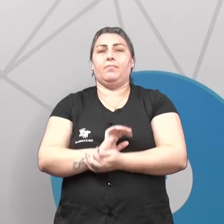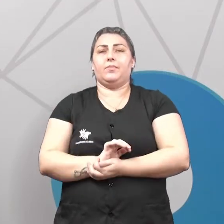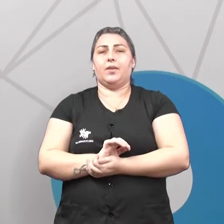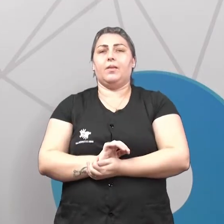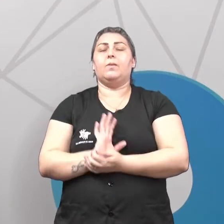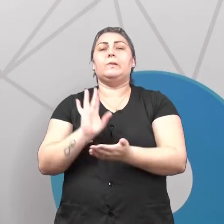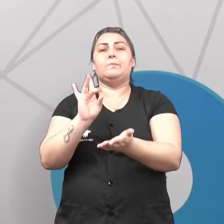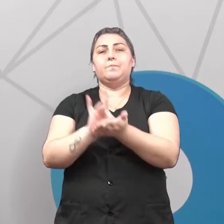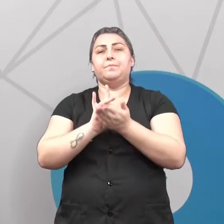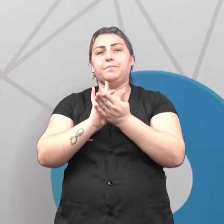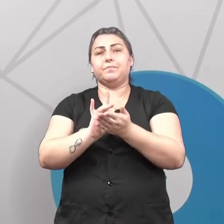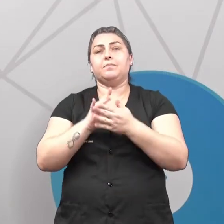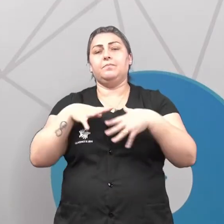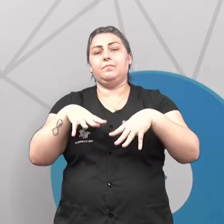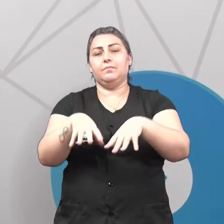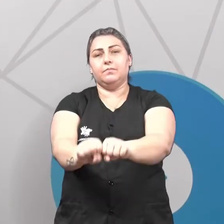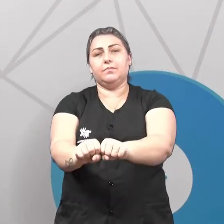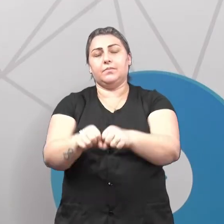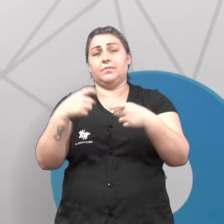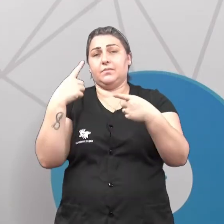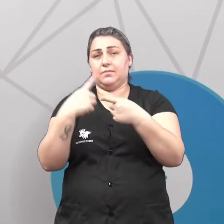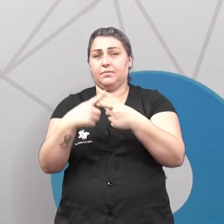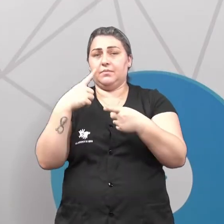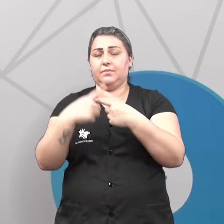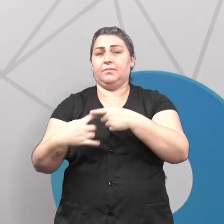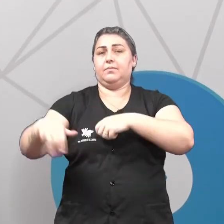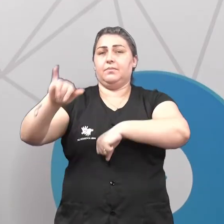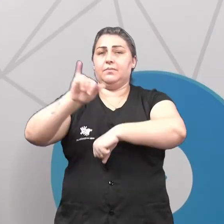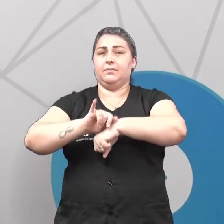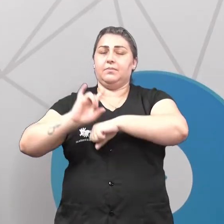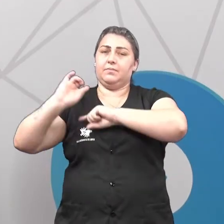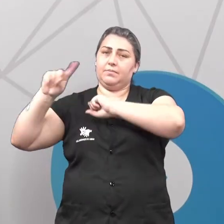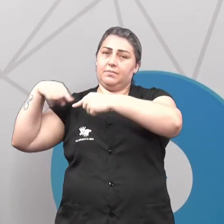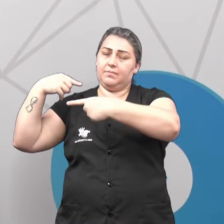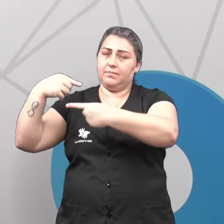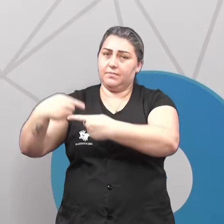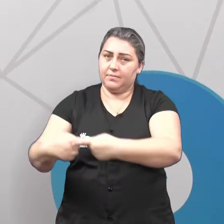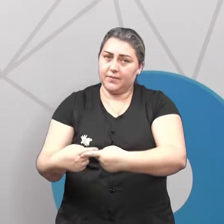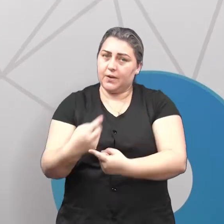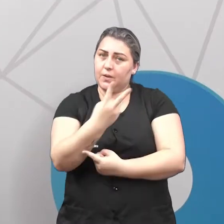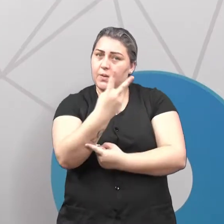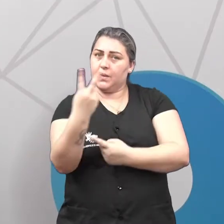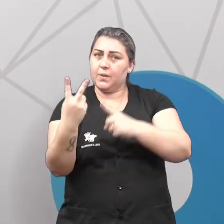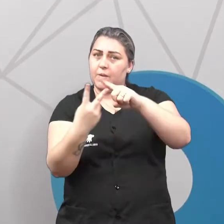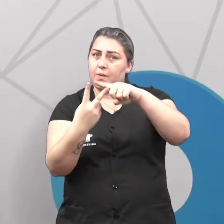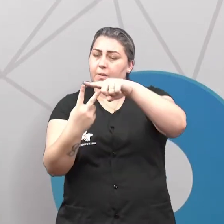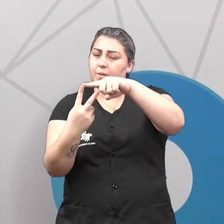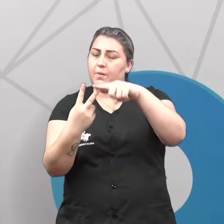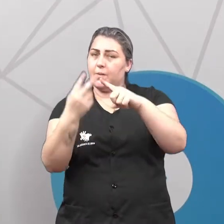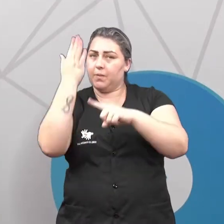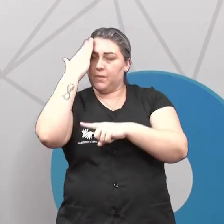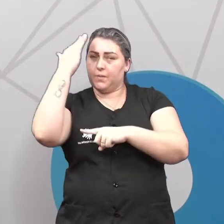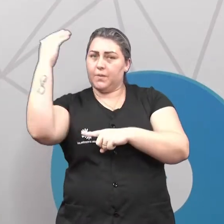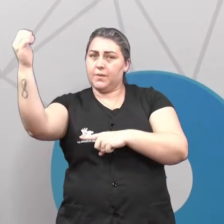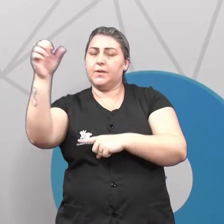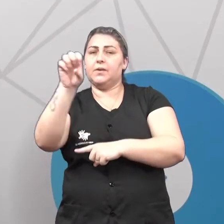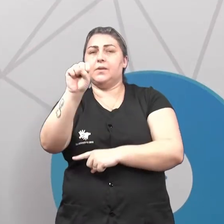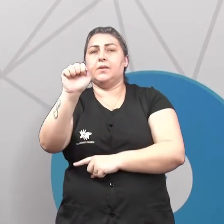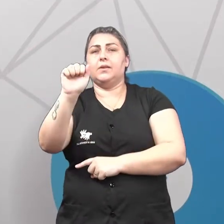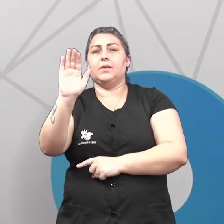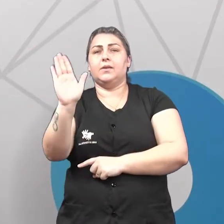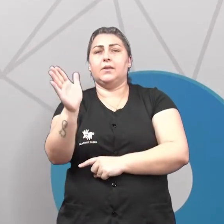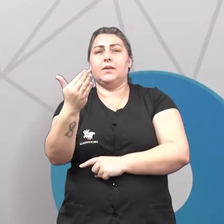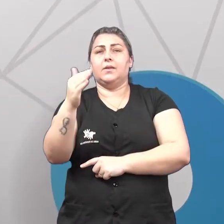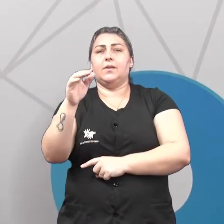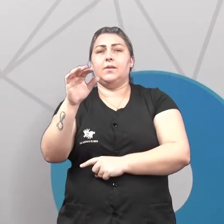de fato, tomar posse. Então, essas capitanias hereditárias, as duas de grande sucesso, foi a de São Vicente, que